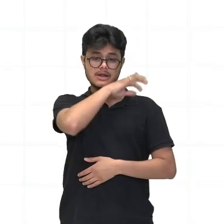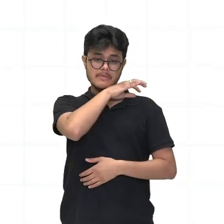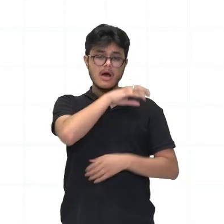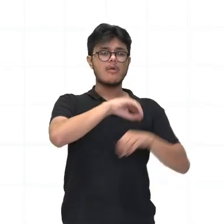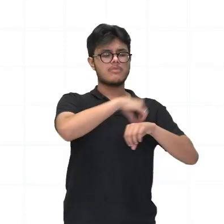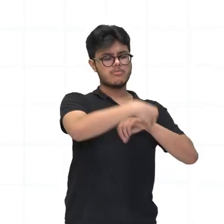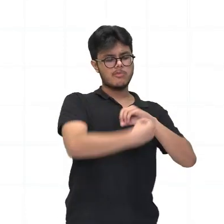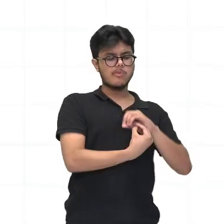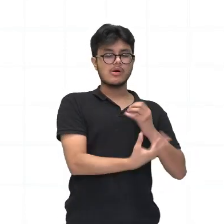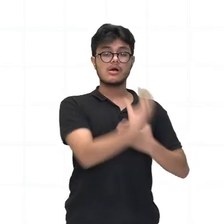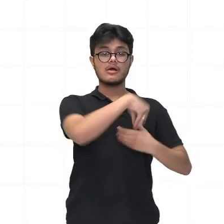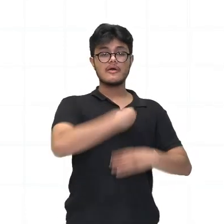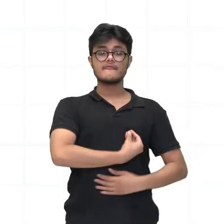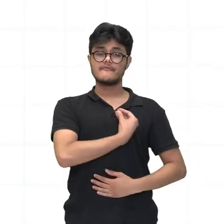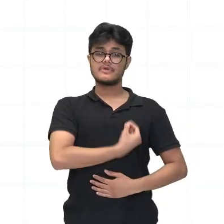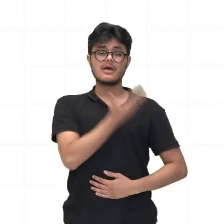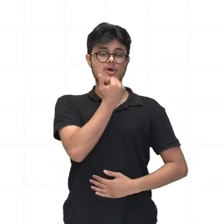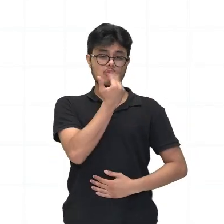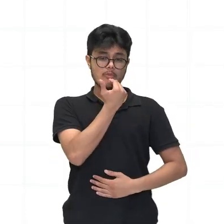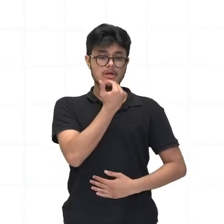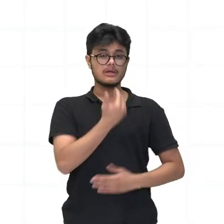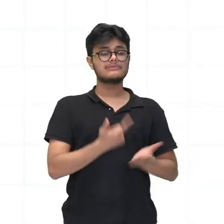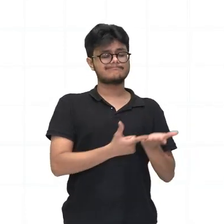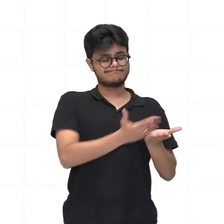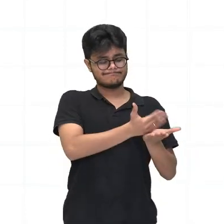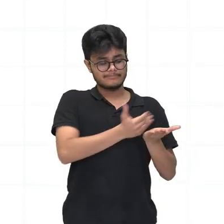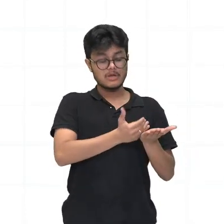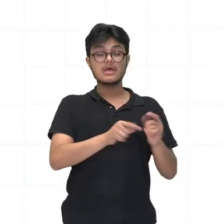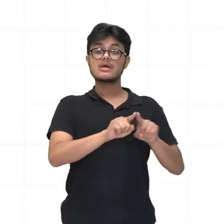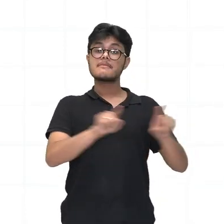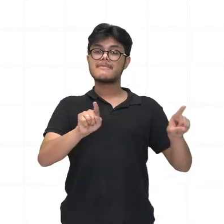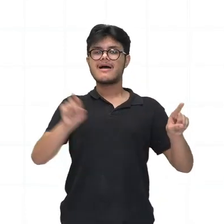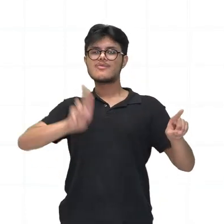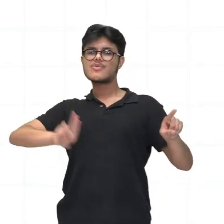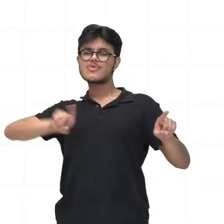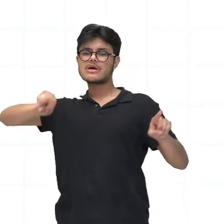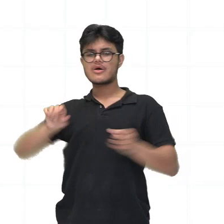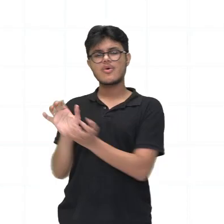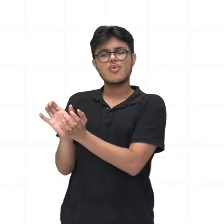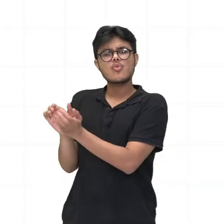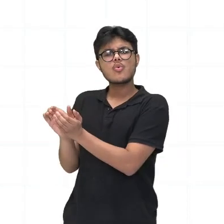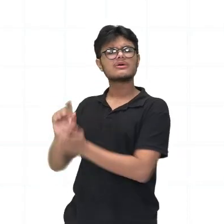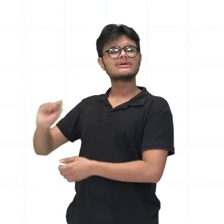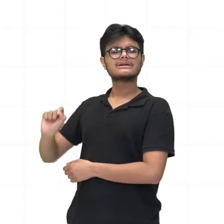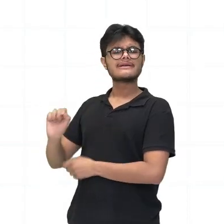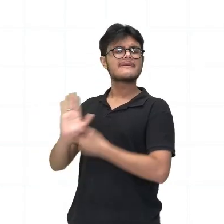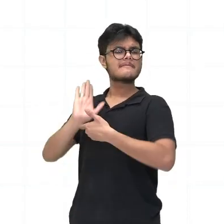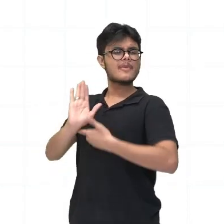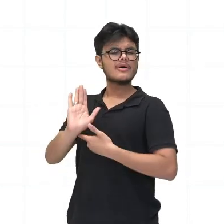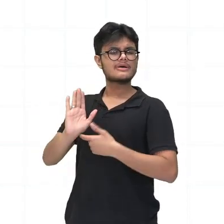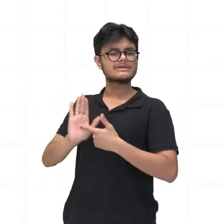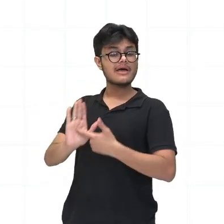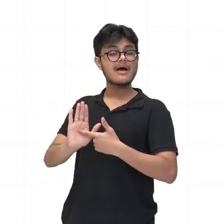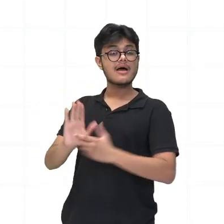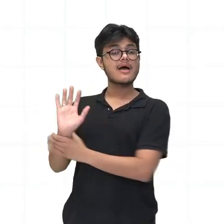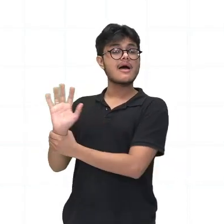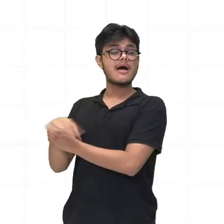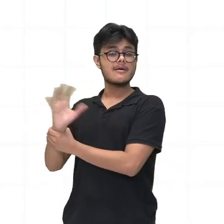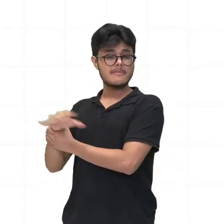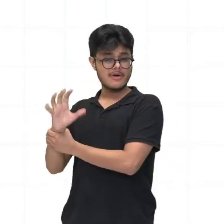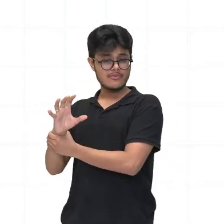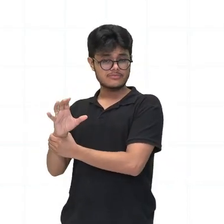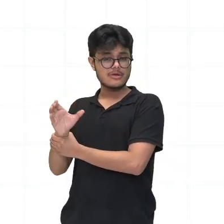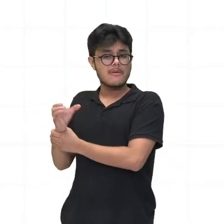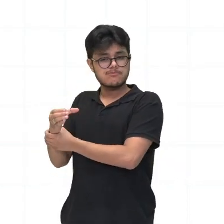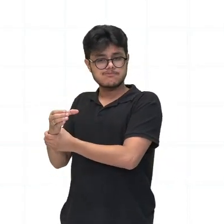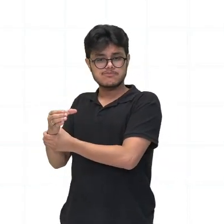podem servir para a alimentação. Mas nota que ele utiliza o termo concha para se referir à mão, justamente por